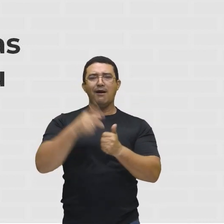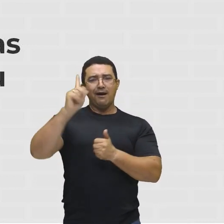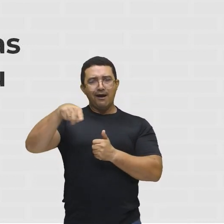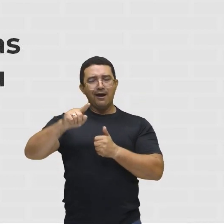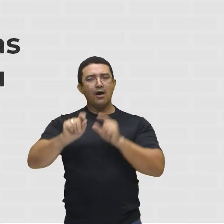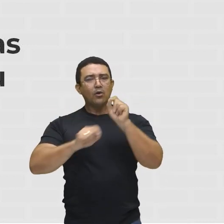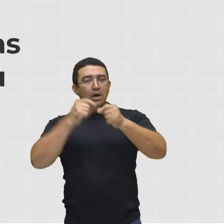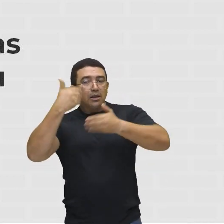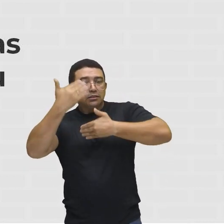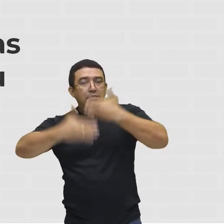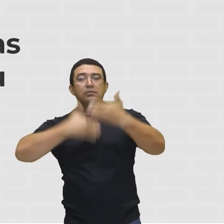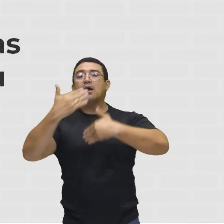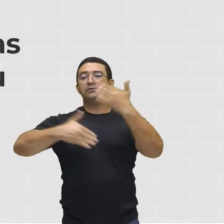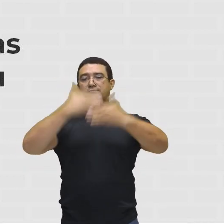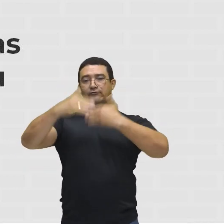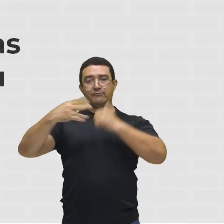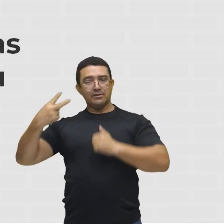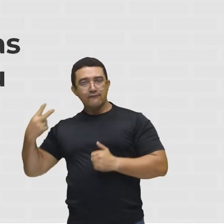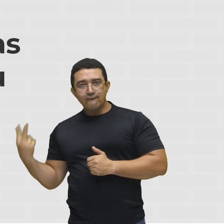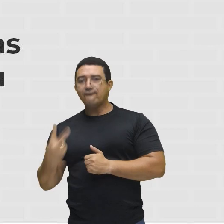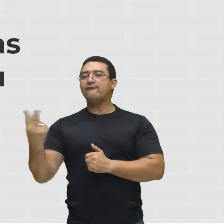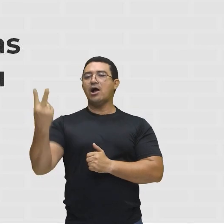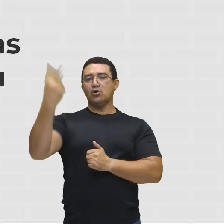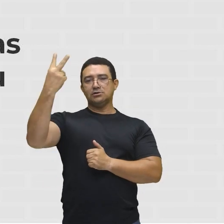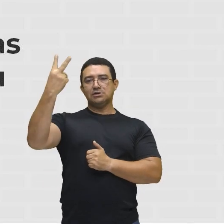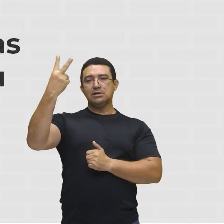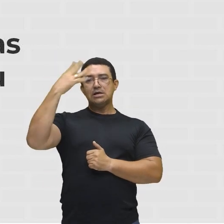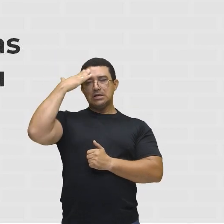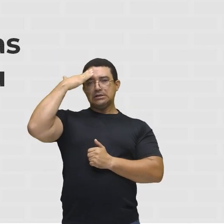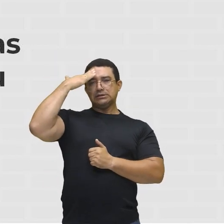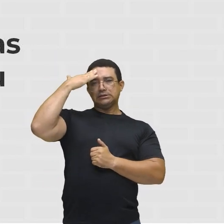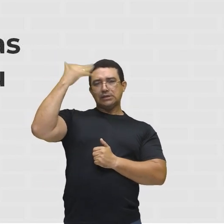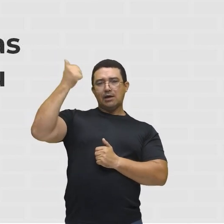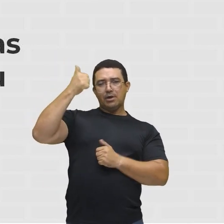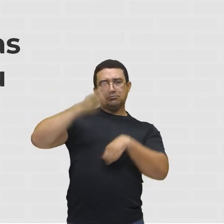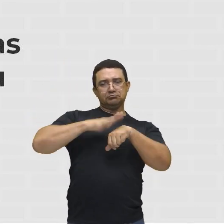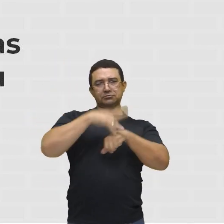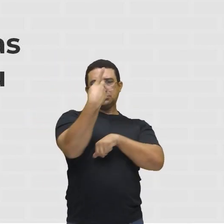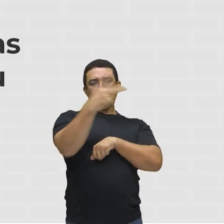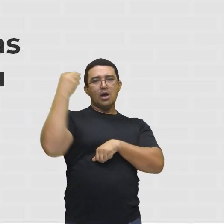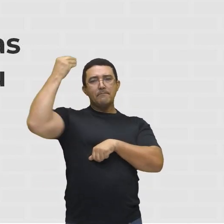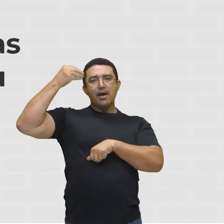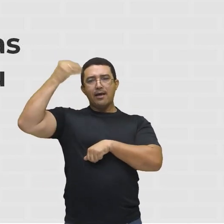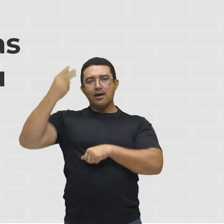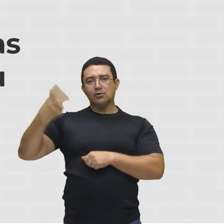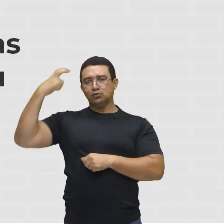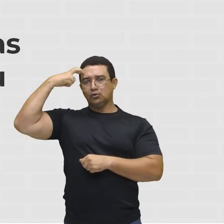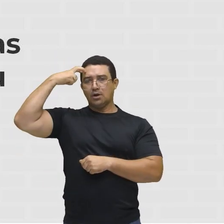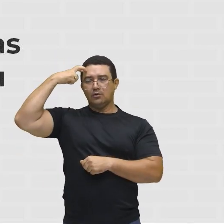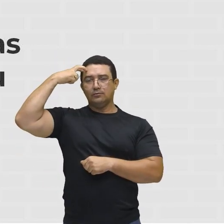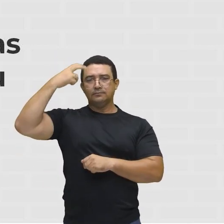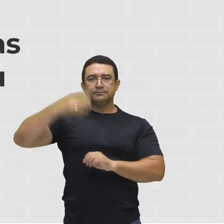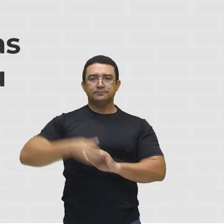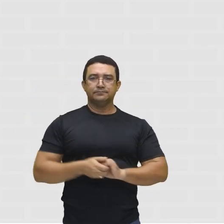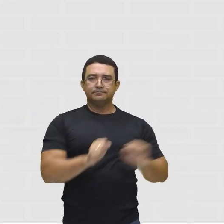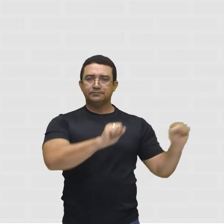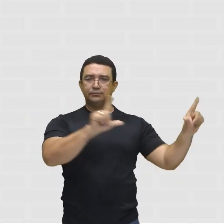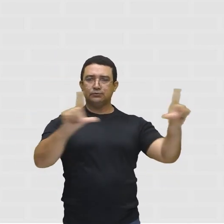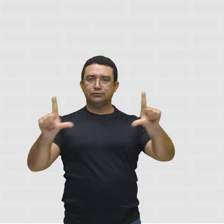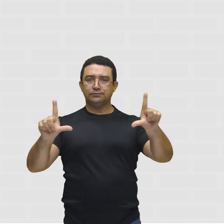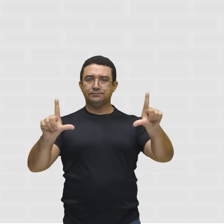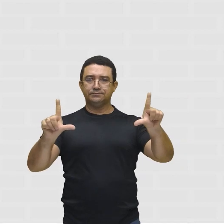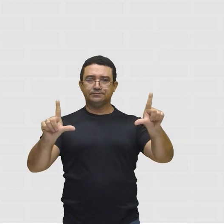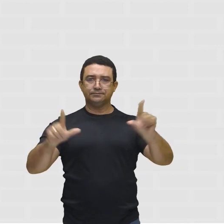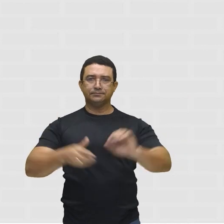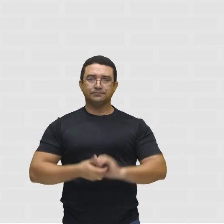Desse desenvolvimento, dessa valorização desses saberes e das vivências culturais. Mais uma imagem aí para valorizar um pouquinho